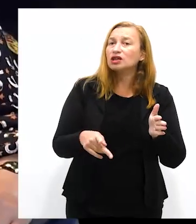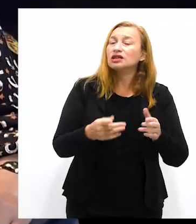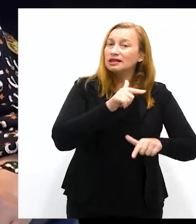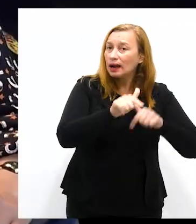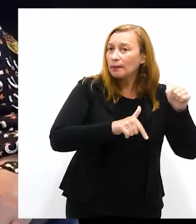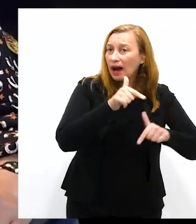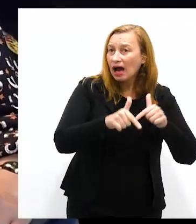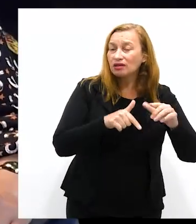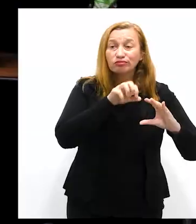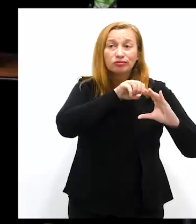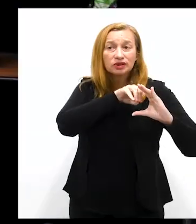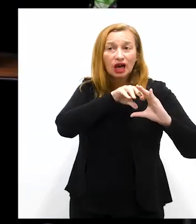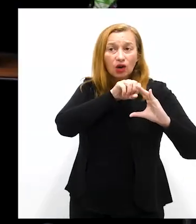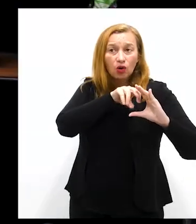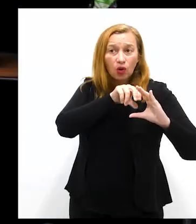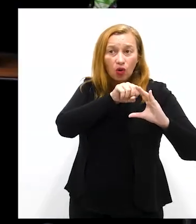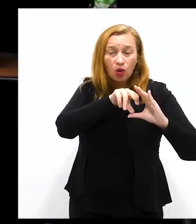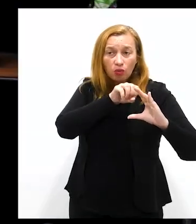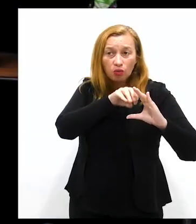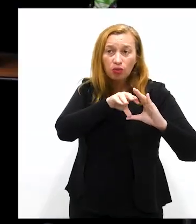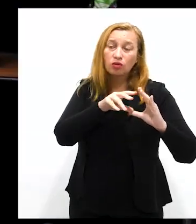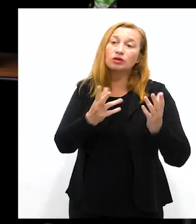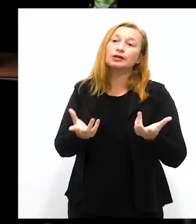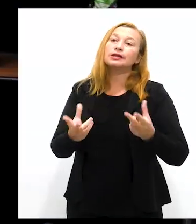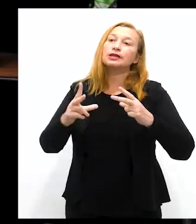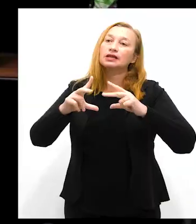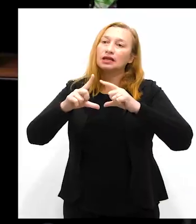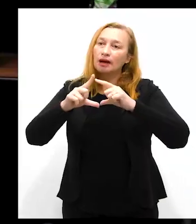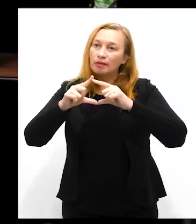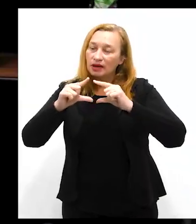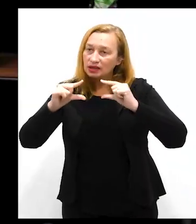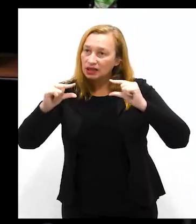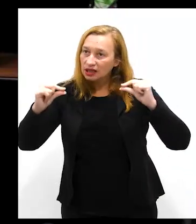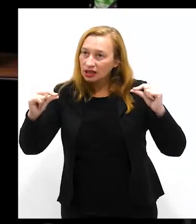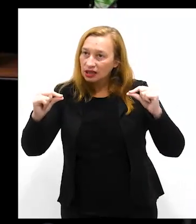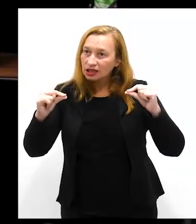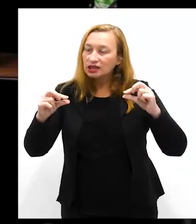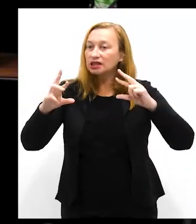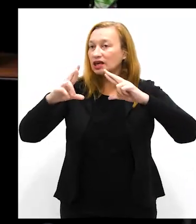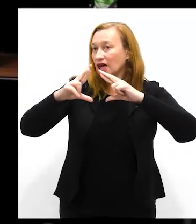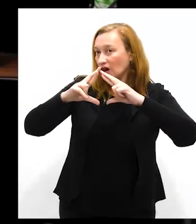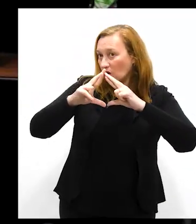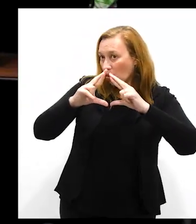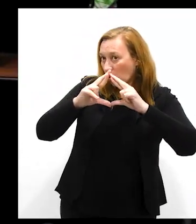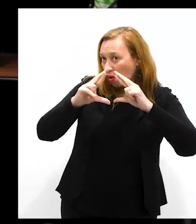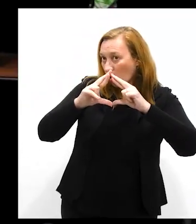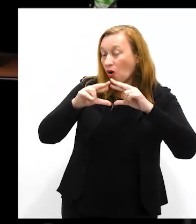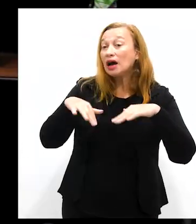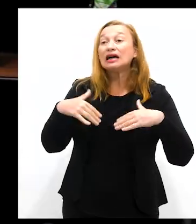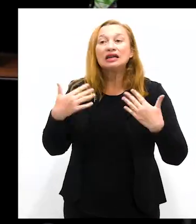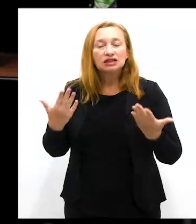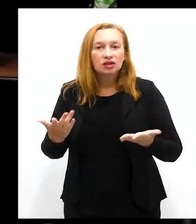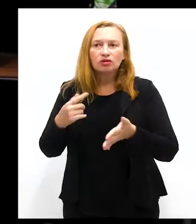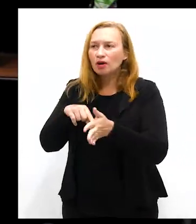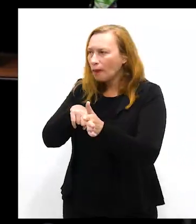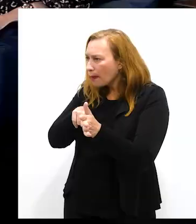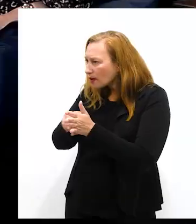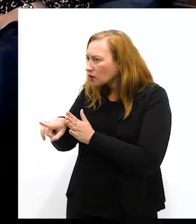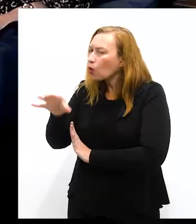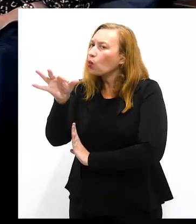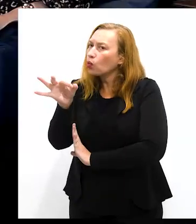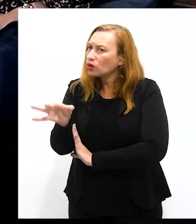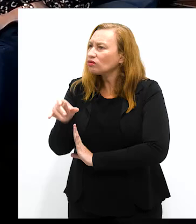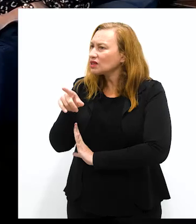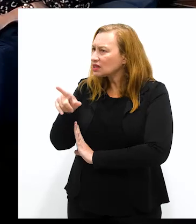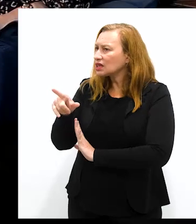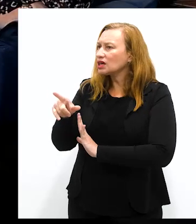Record, na Bandeirante, entendeu? Eles fazem tudo com registro, nós conseguimos registro. Então, eu ia te perguntar sobre isso. Outra modalidade.